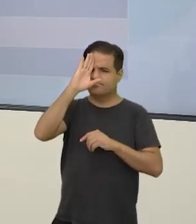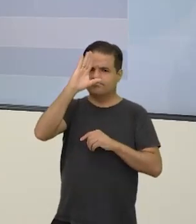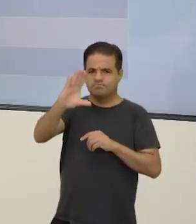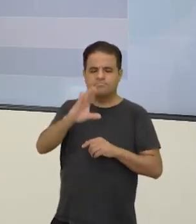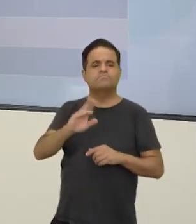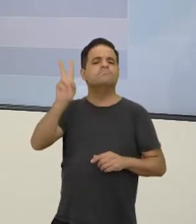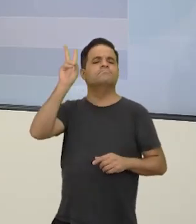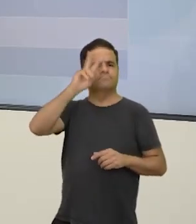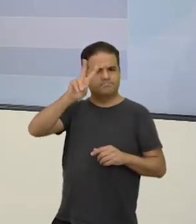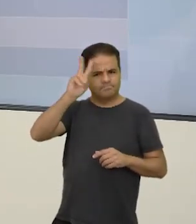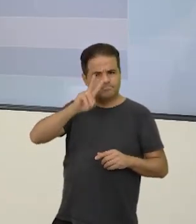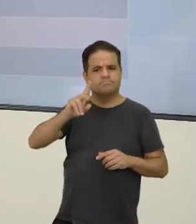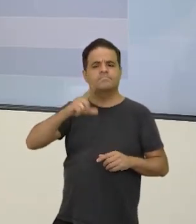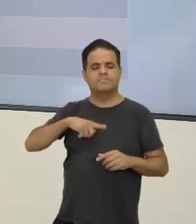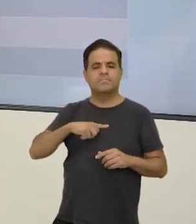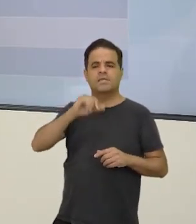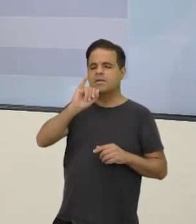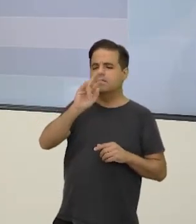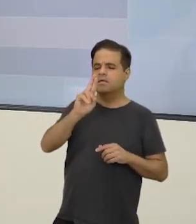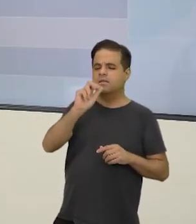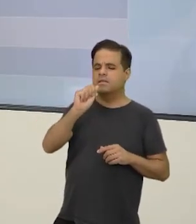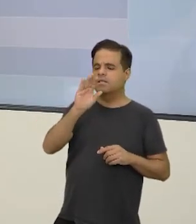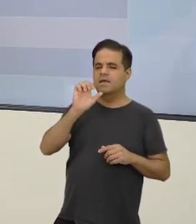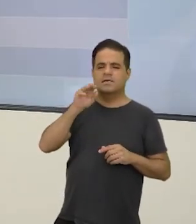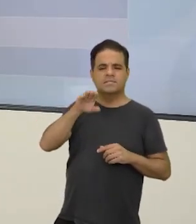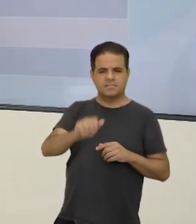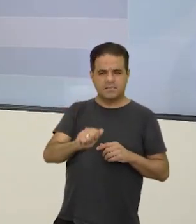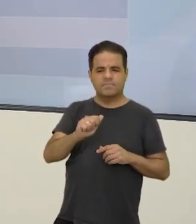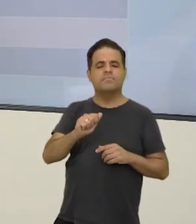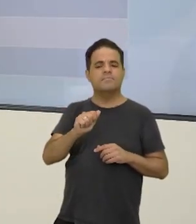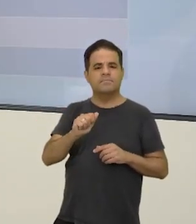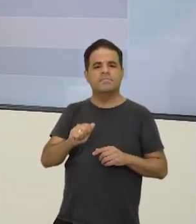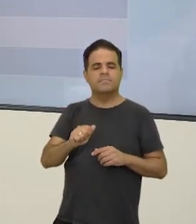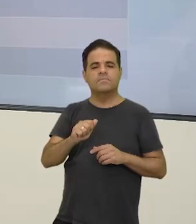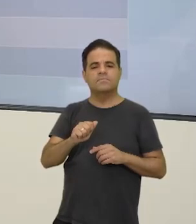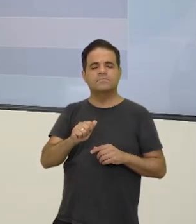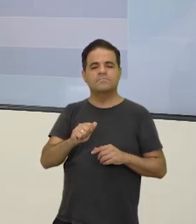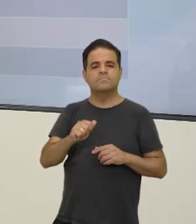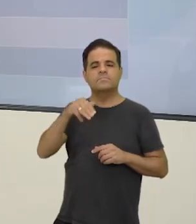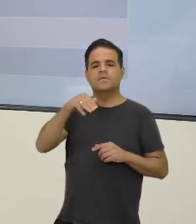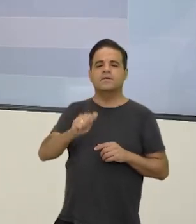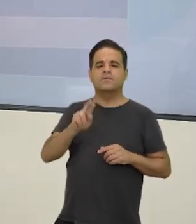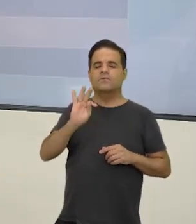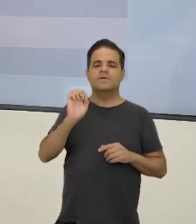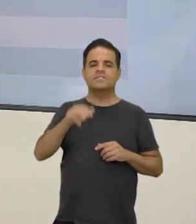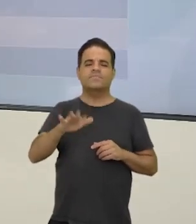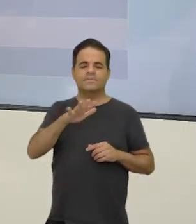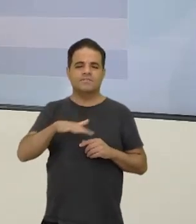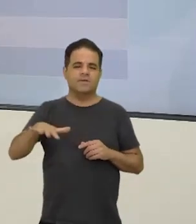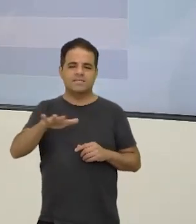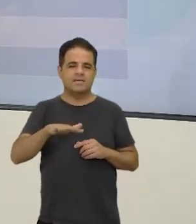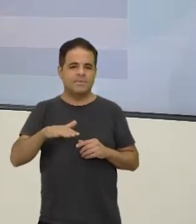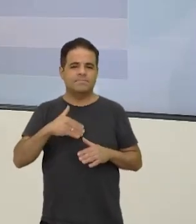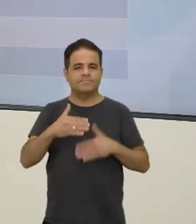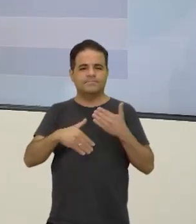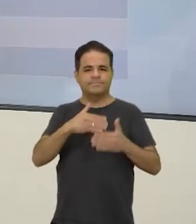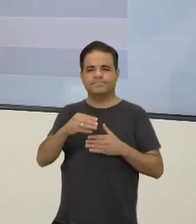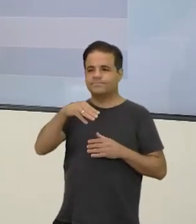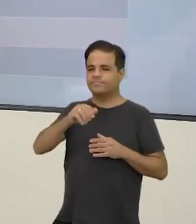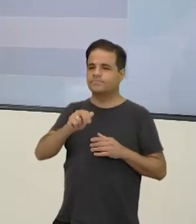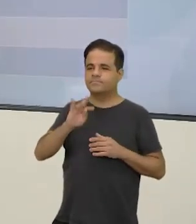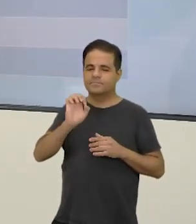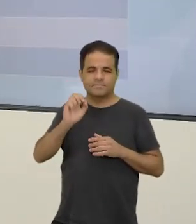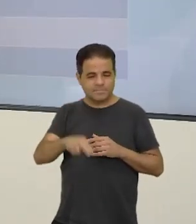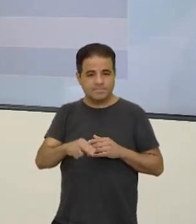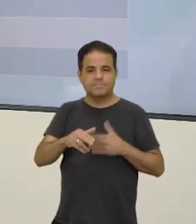nessa história, você tem lá Iracema, o Martim, esqueci o nome do personagem principal, o Martim